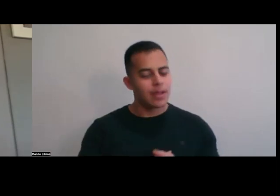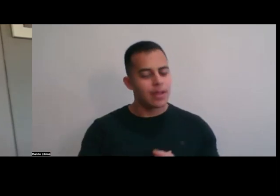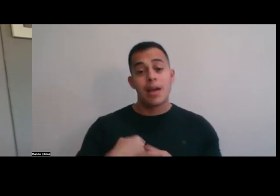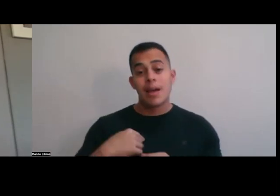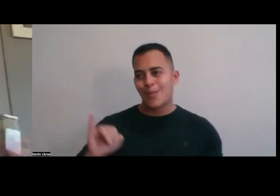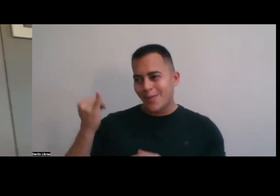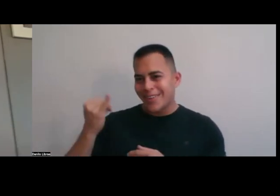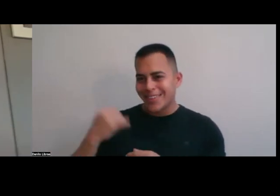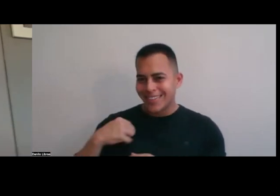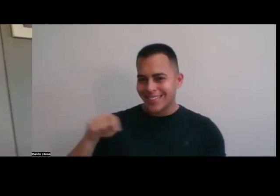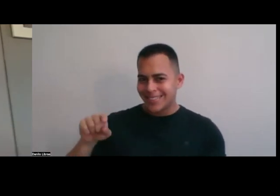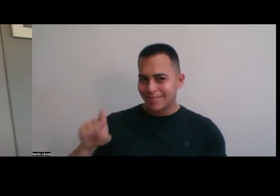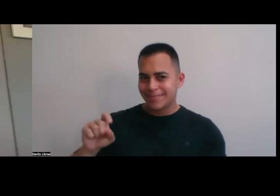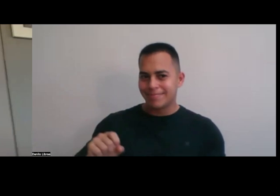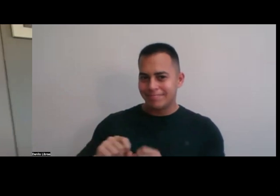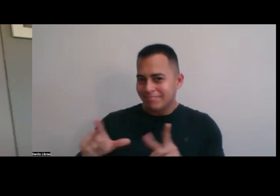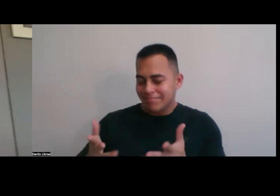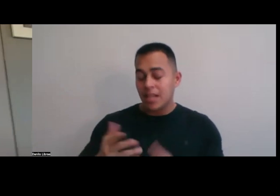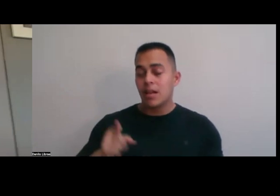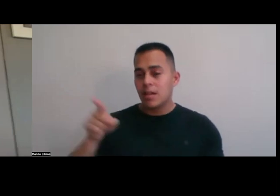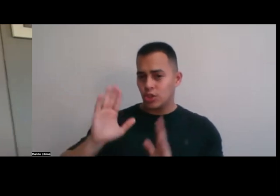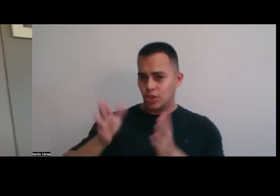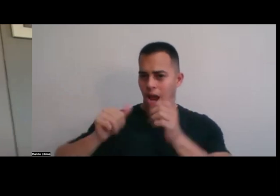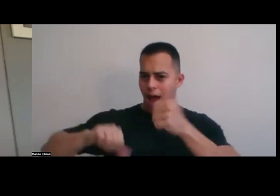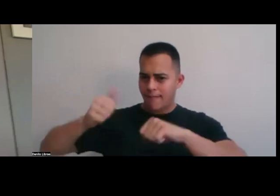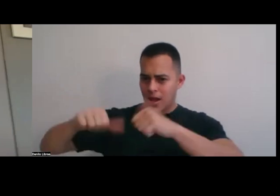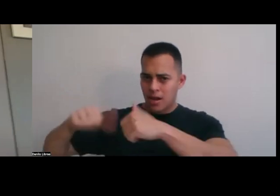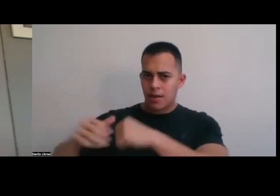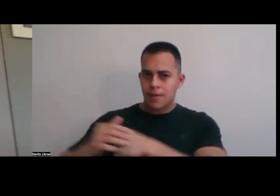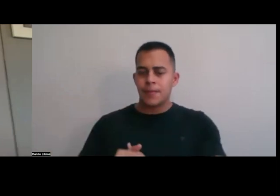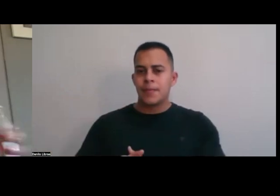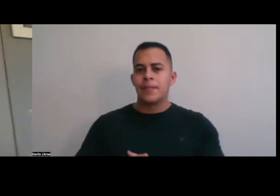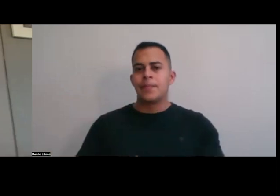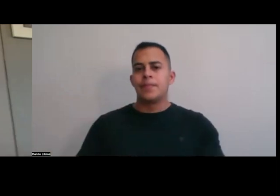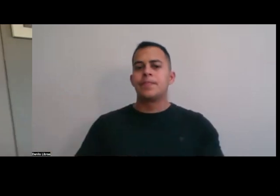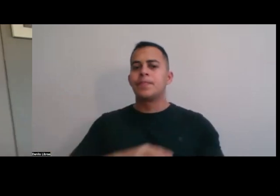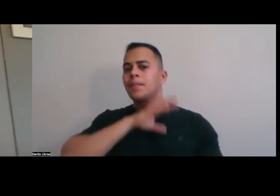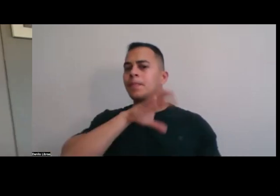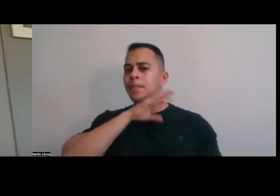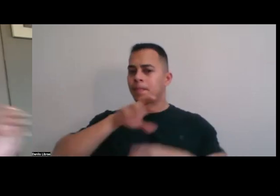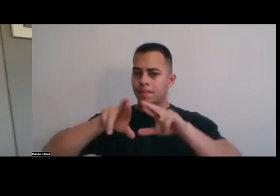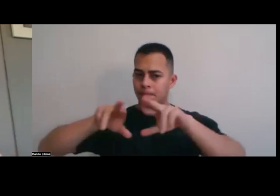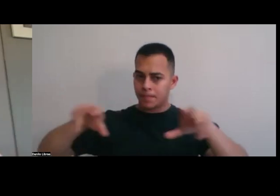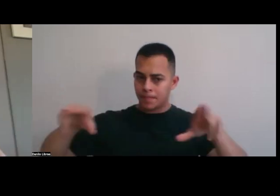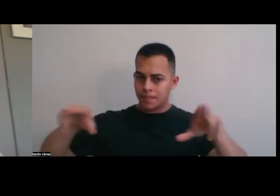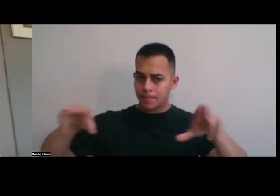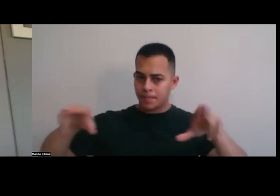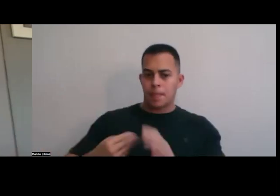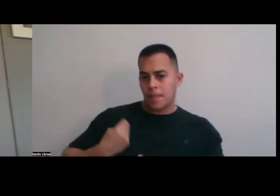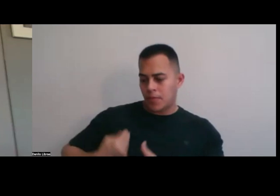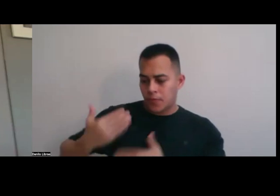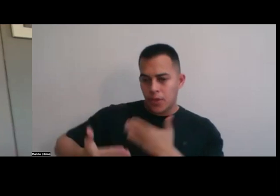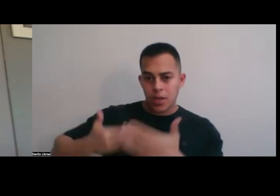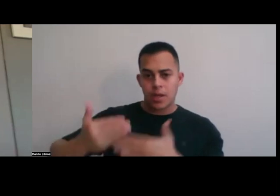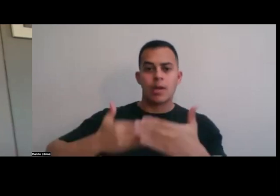aberto. Você chegou a avaliar é, esses animais ao longo da vida